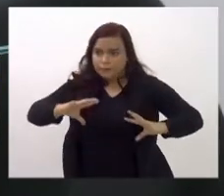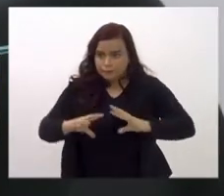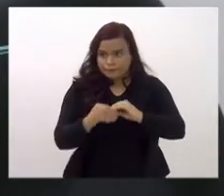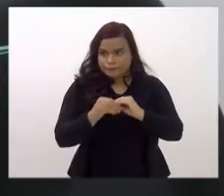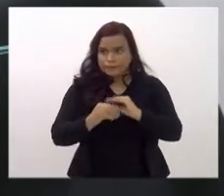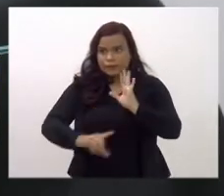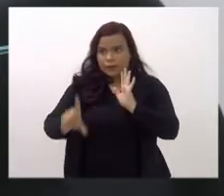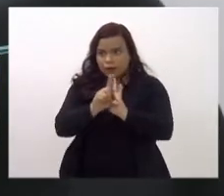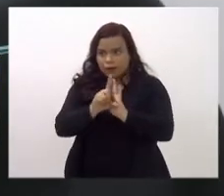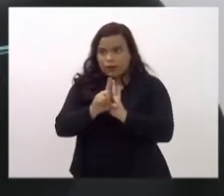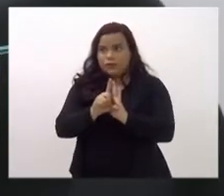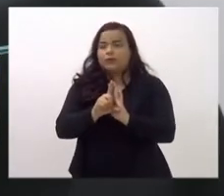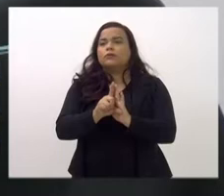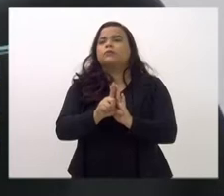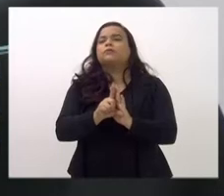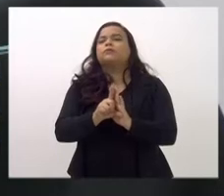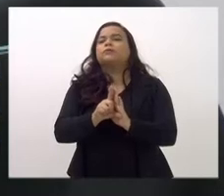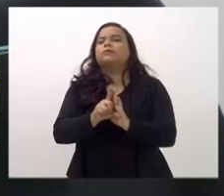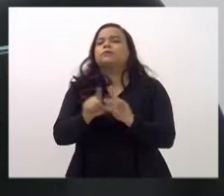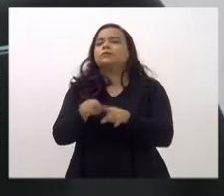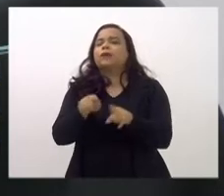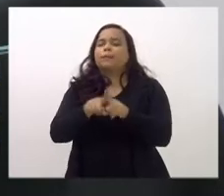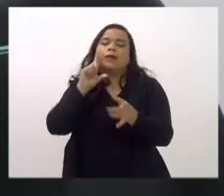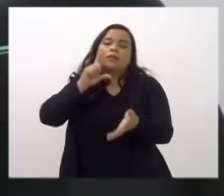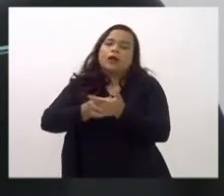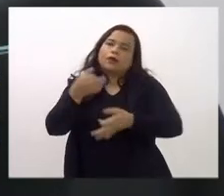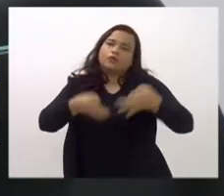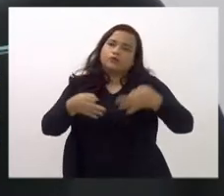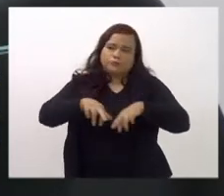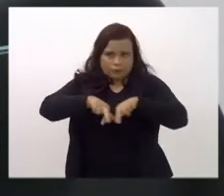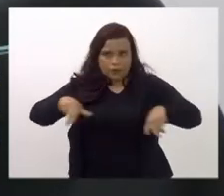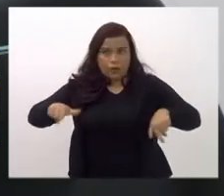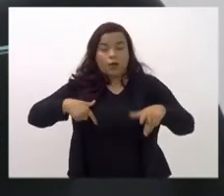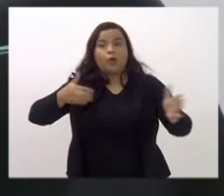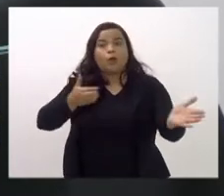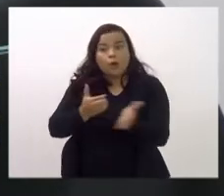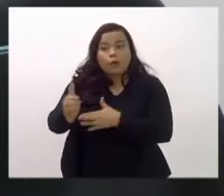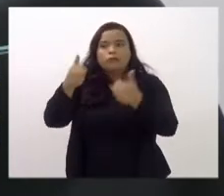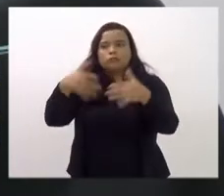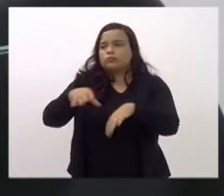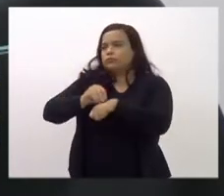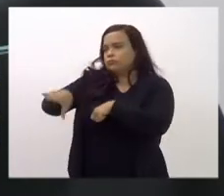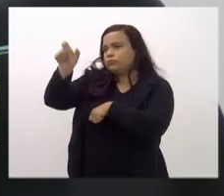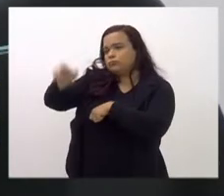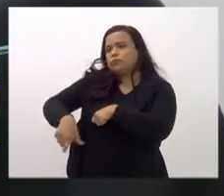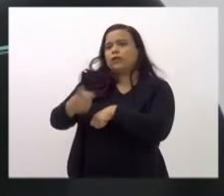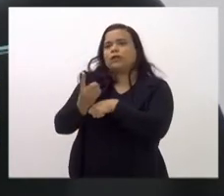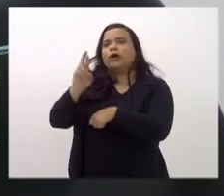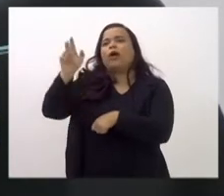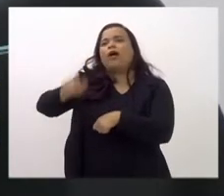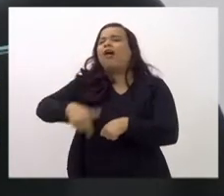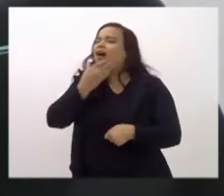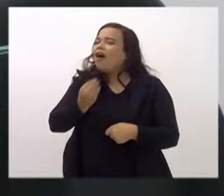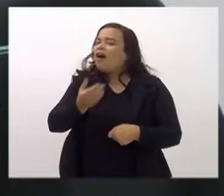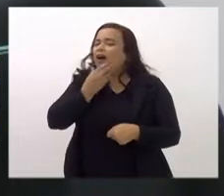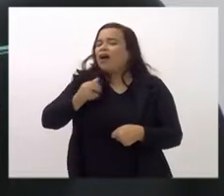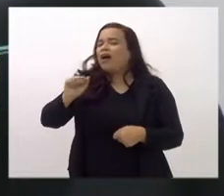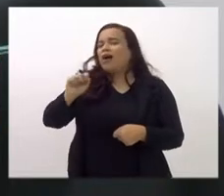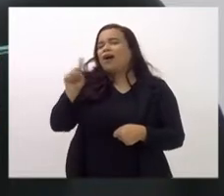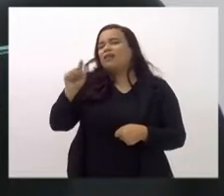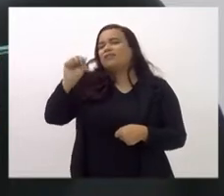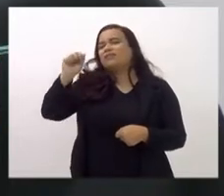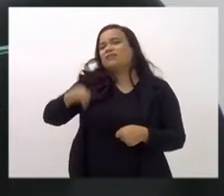de uma legislação em vigor e de decisões judiciais, eu vou começar passando a palavra para o doutor Azambuja para a gente só